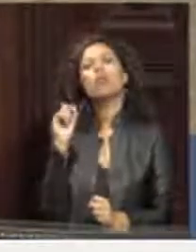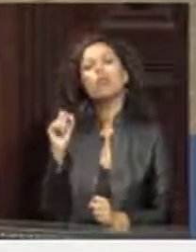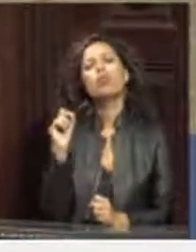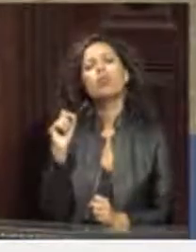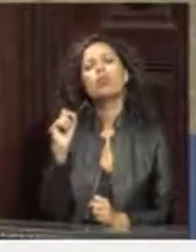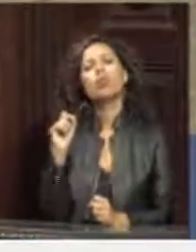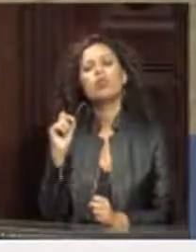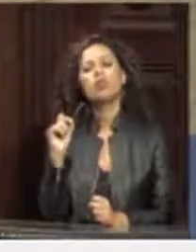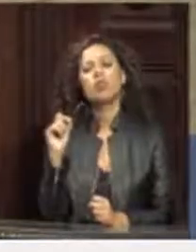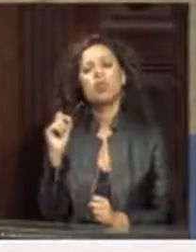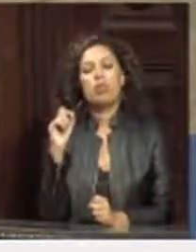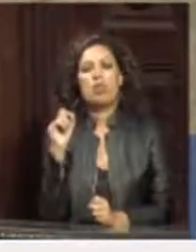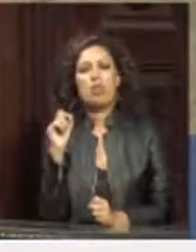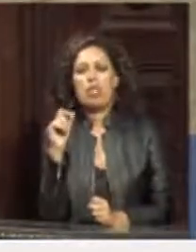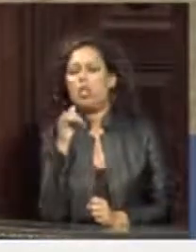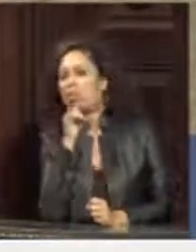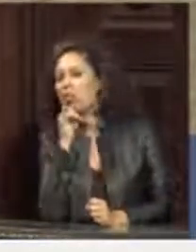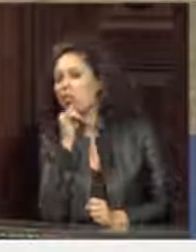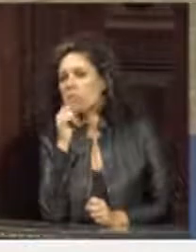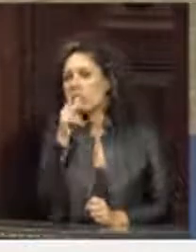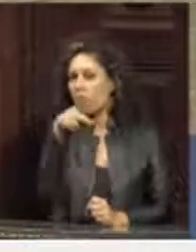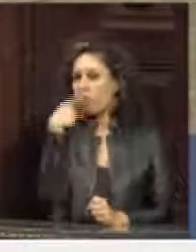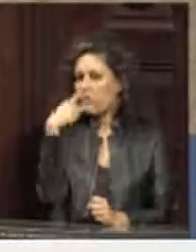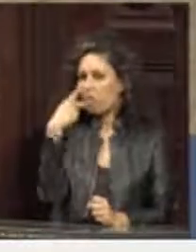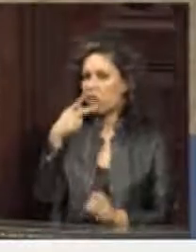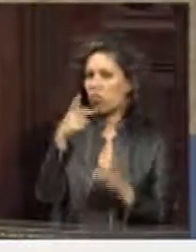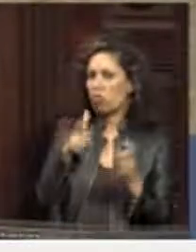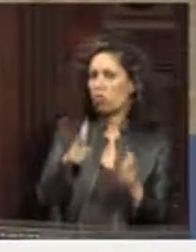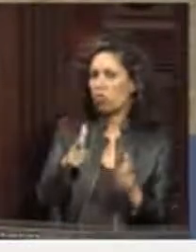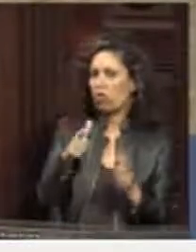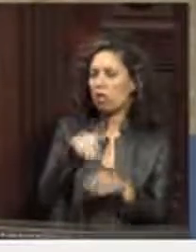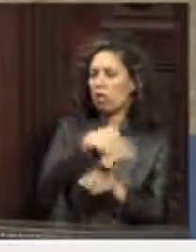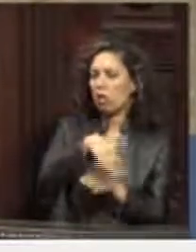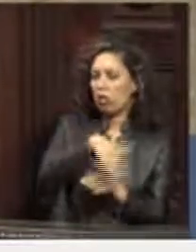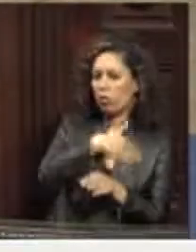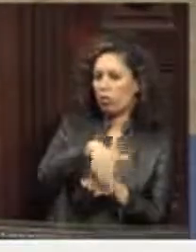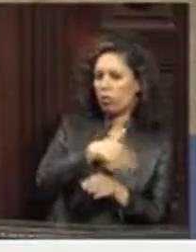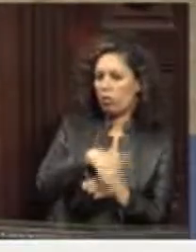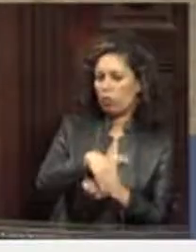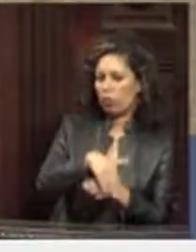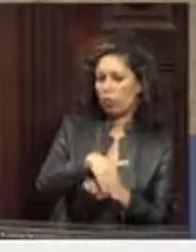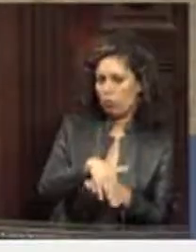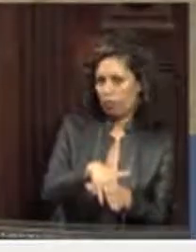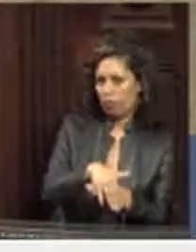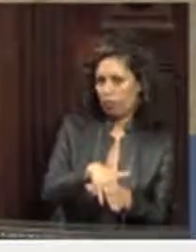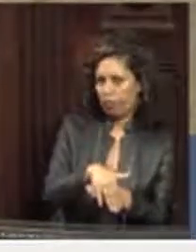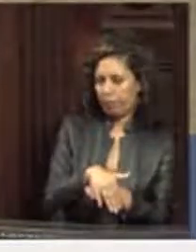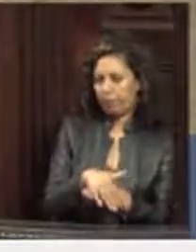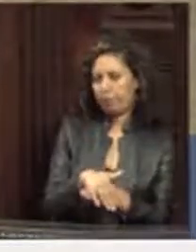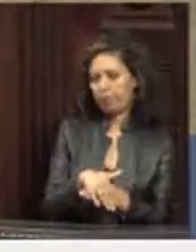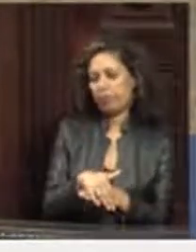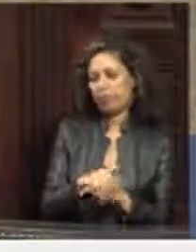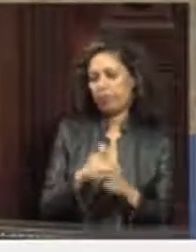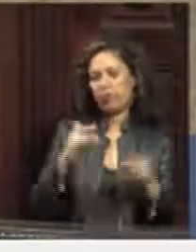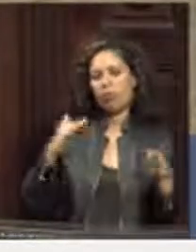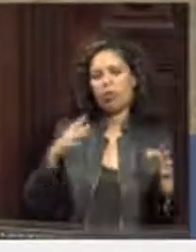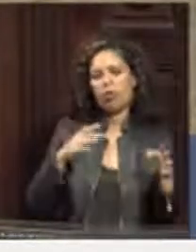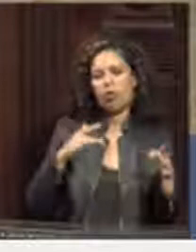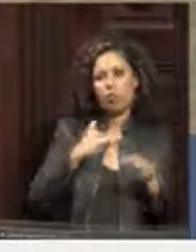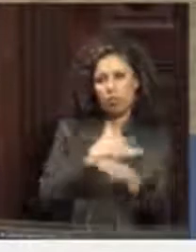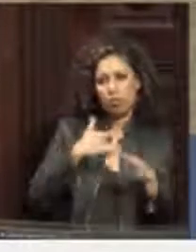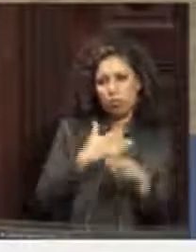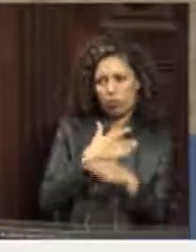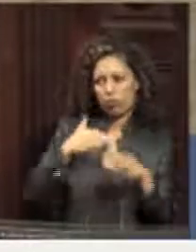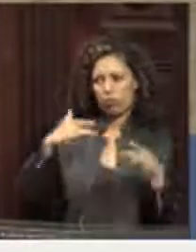trecho a que Vossa Excelência se refere, nós temos o distrito de Tamoios, que é todo ele, hoje